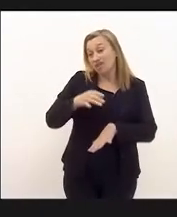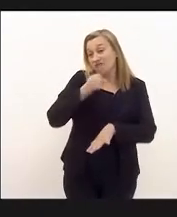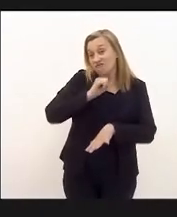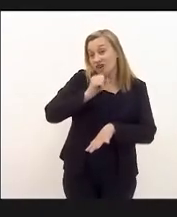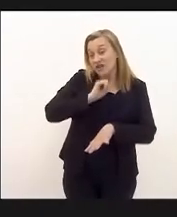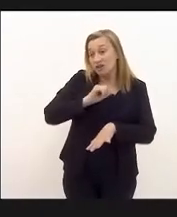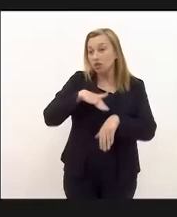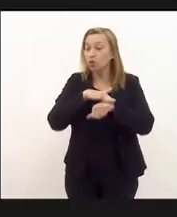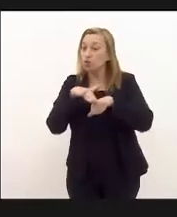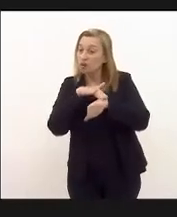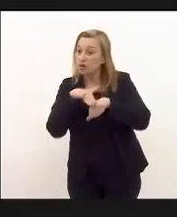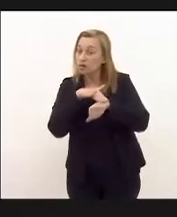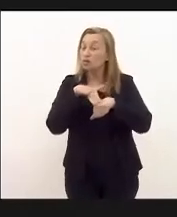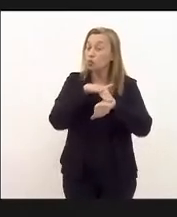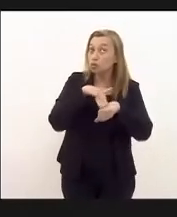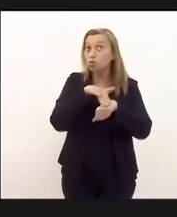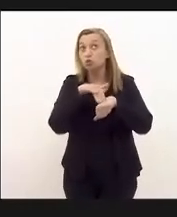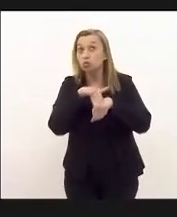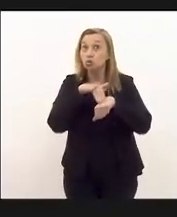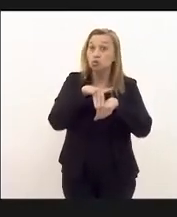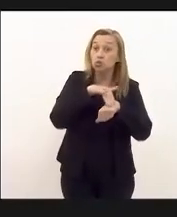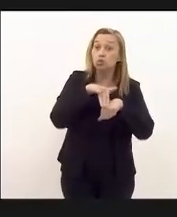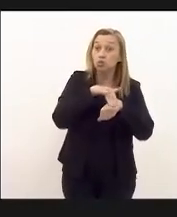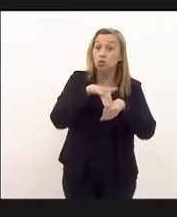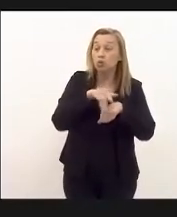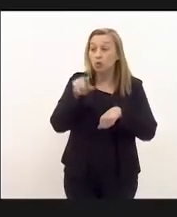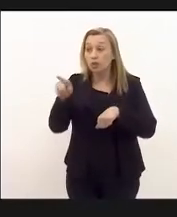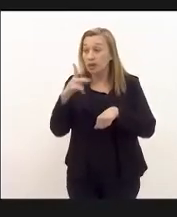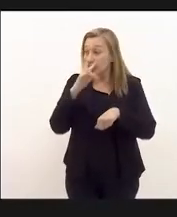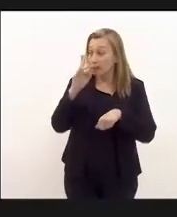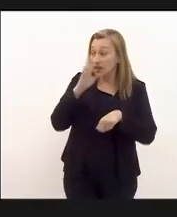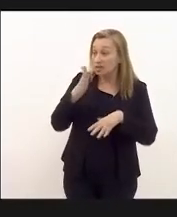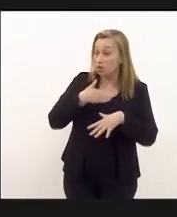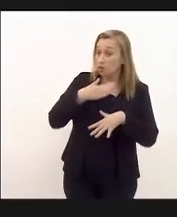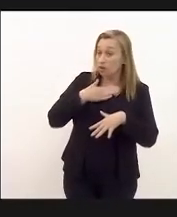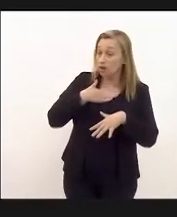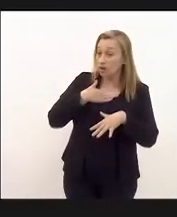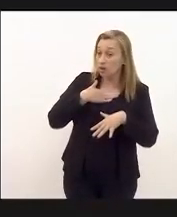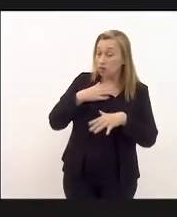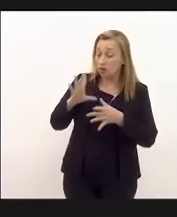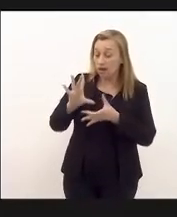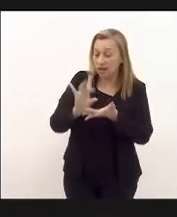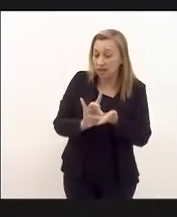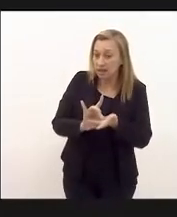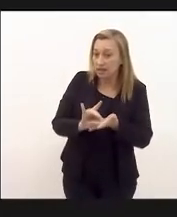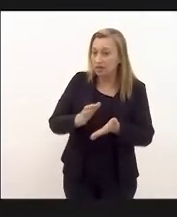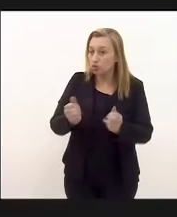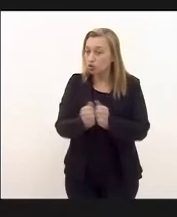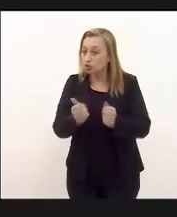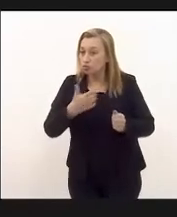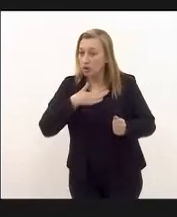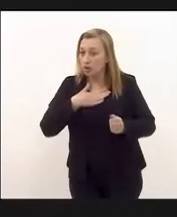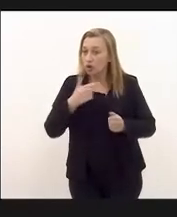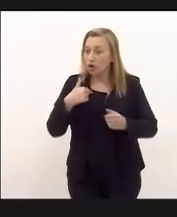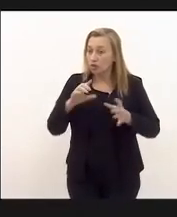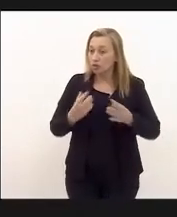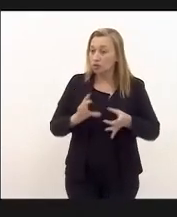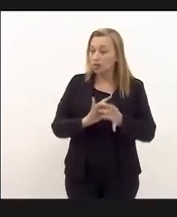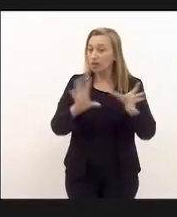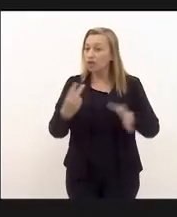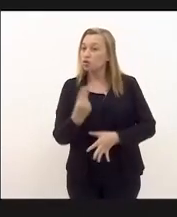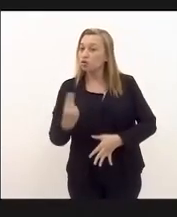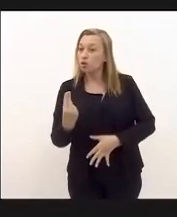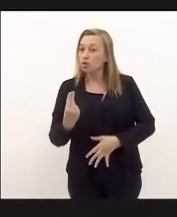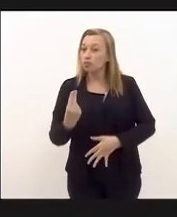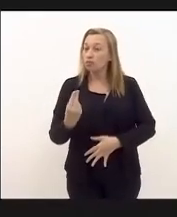gente conversando, como o dele era parecido com o meu mais antigo foi anexado ao meu, eu estou abrindo a coautoria para